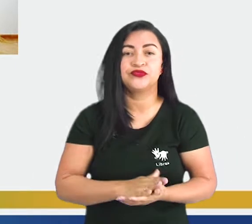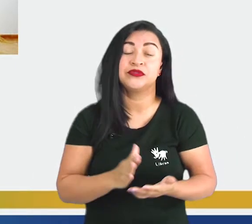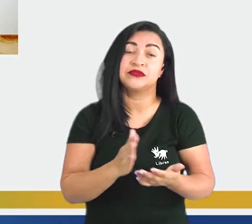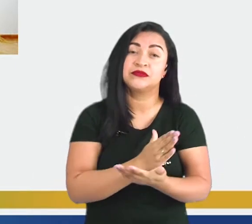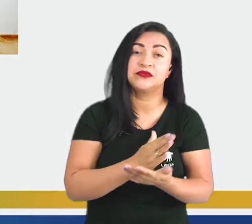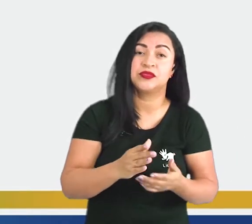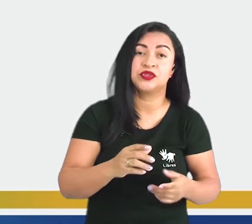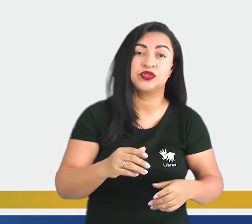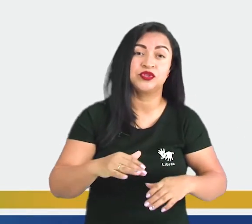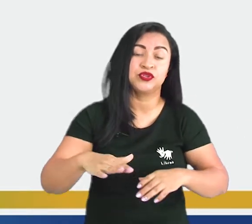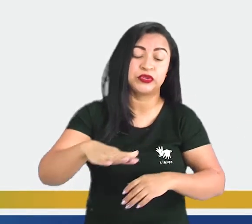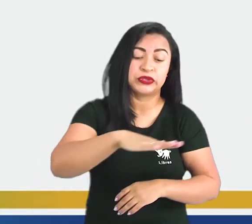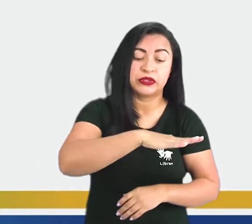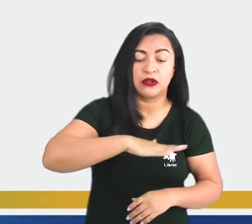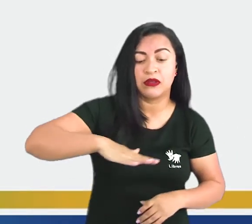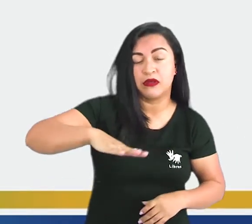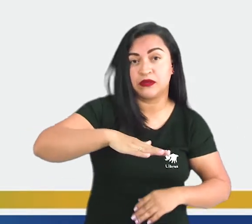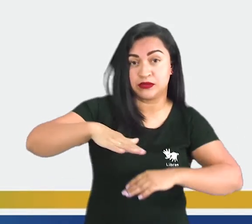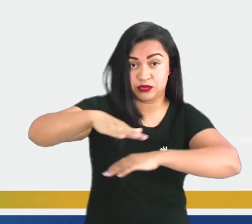superfície.